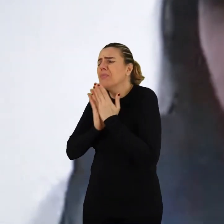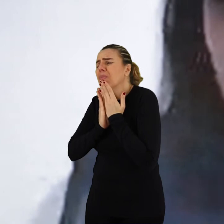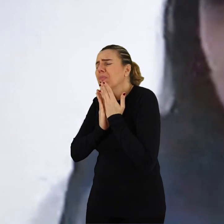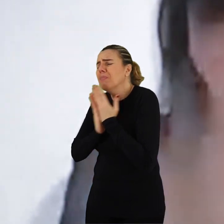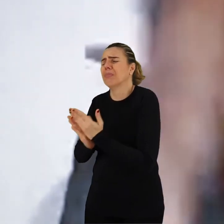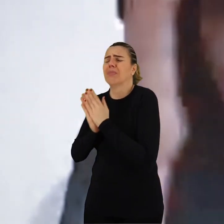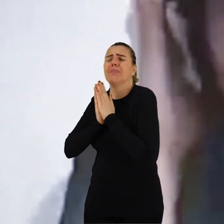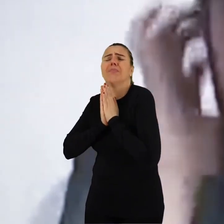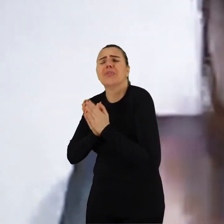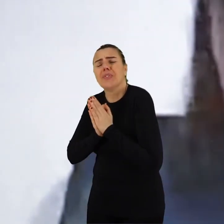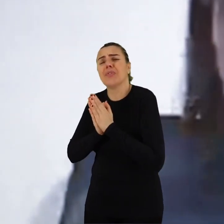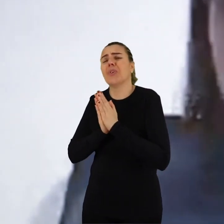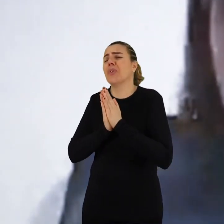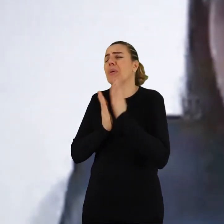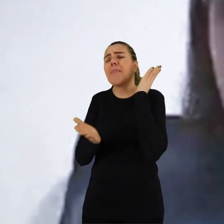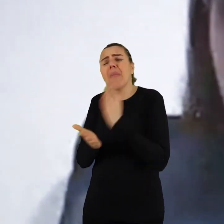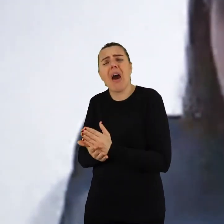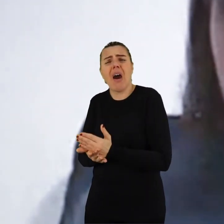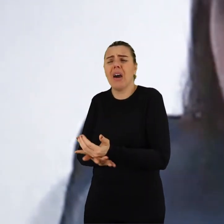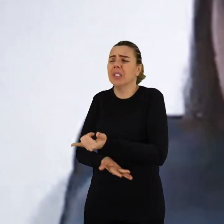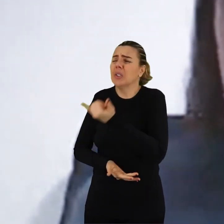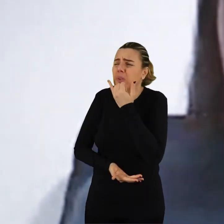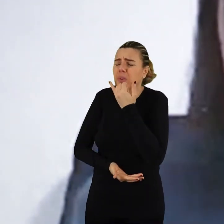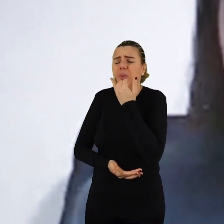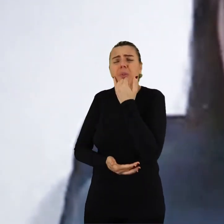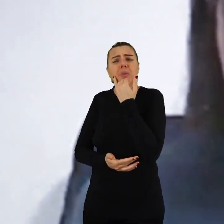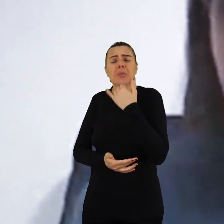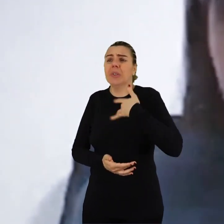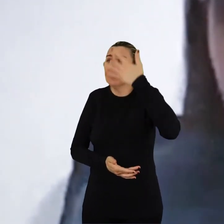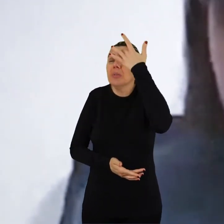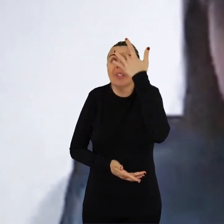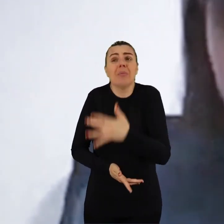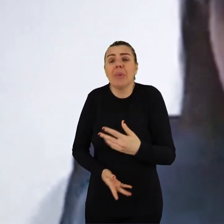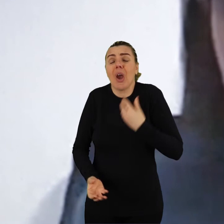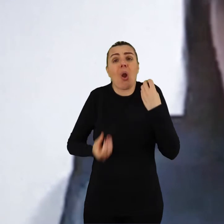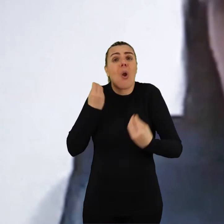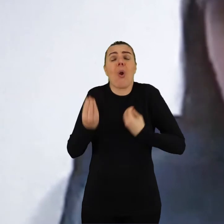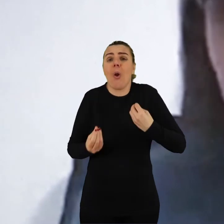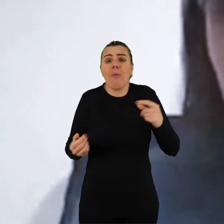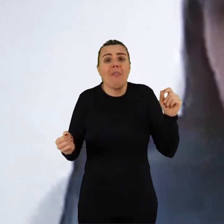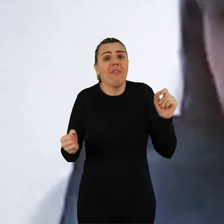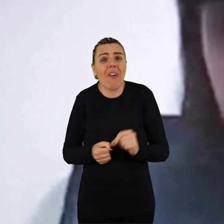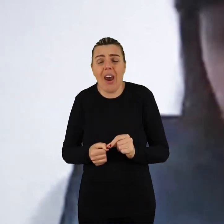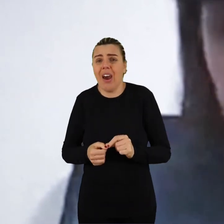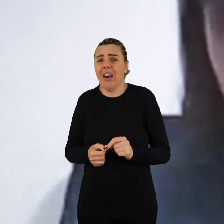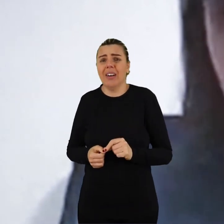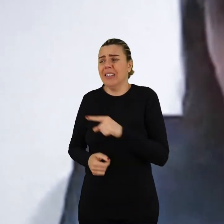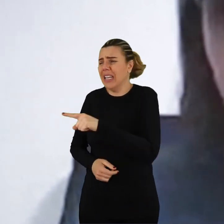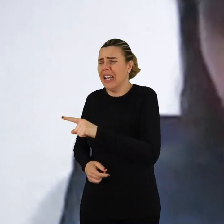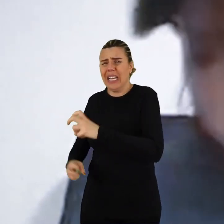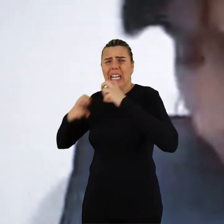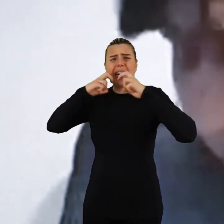e pedir desculpa, eu não sabia como reagir, ele